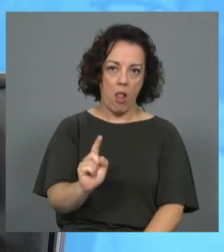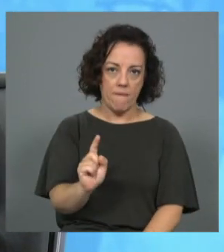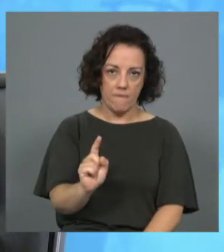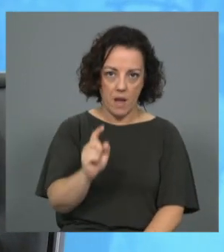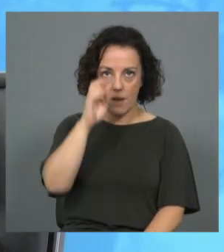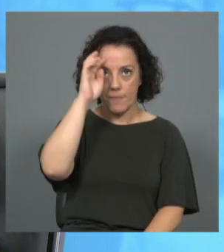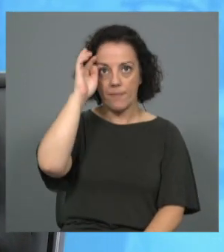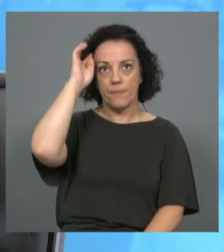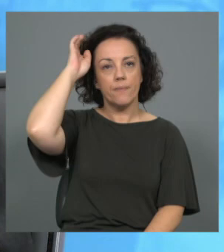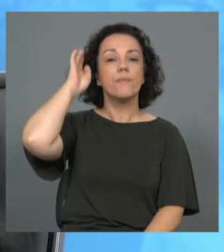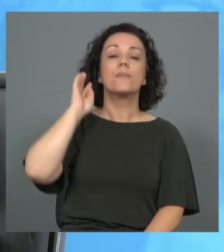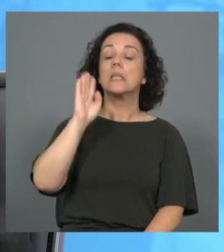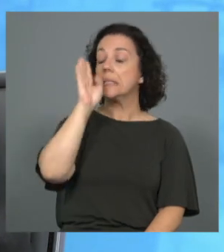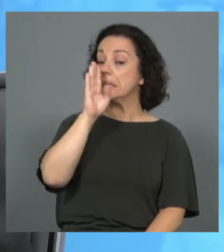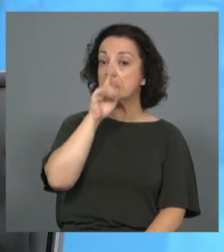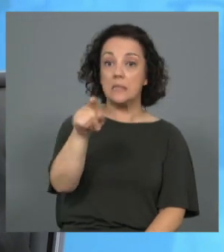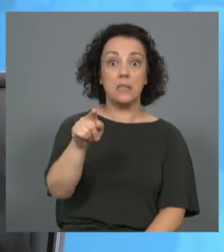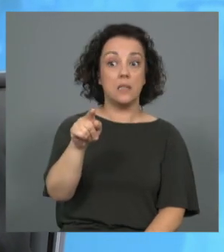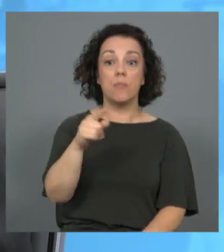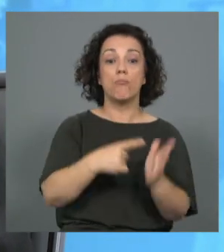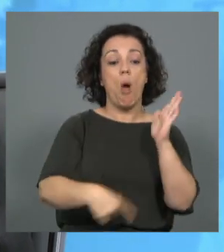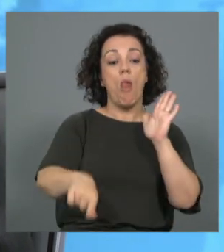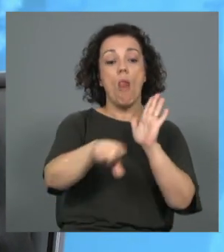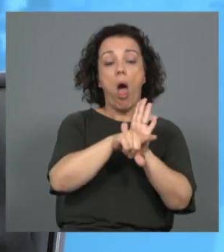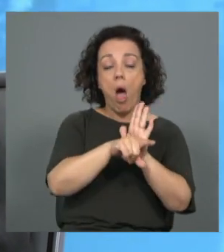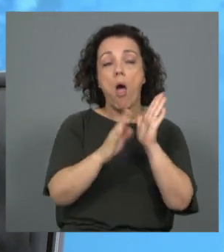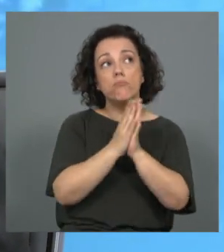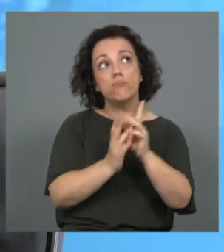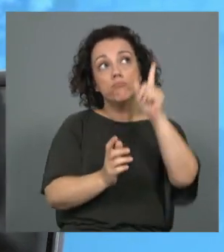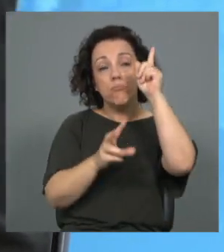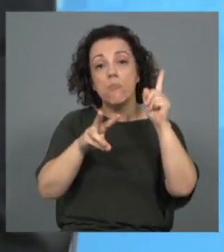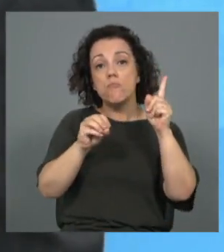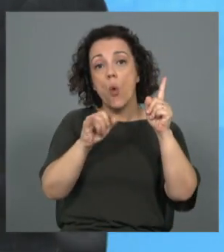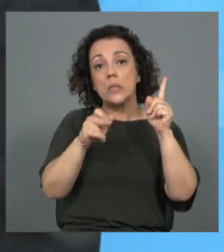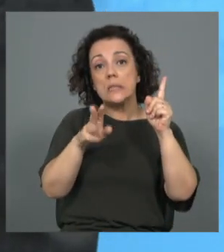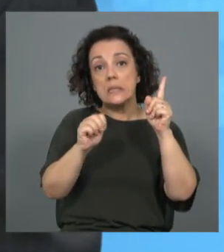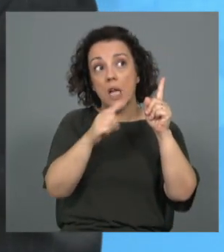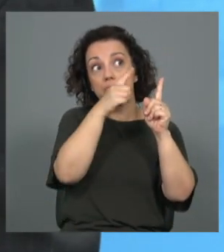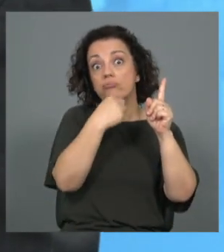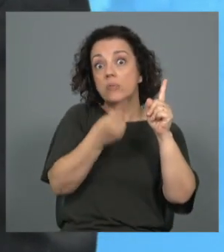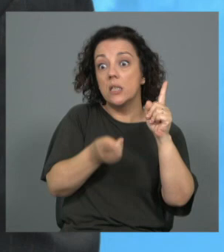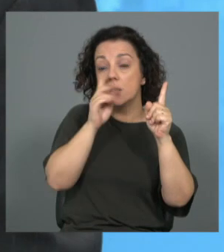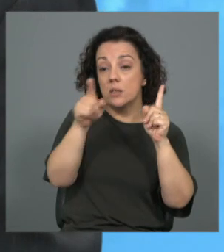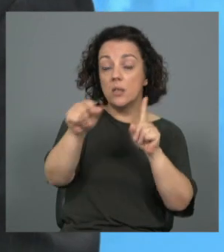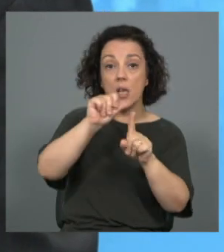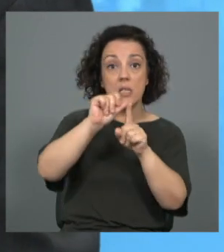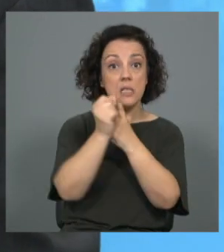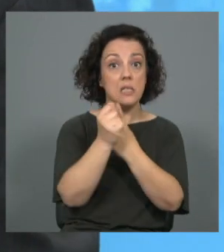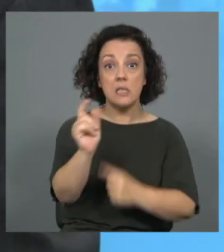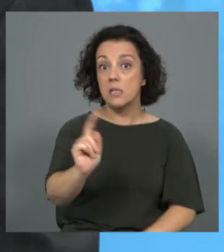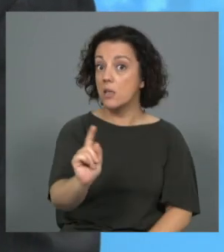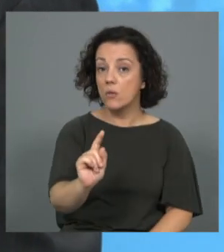não receberdes a circuncisão, segundo a lei de Moisés, não podereis salvar-vos. Ou seja,